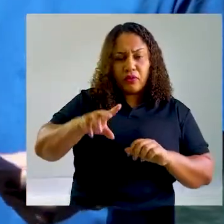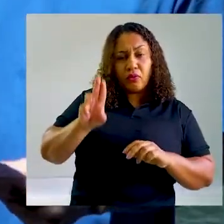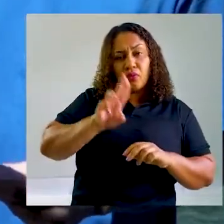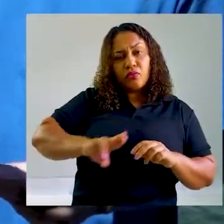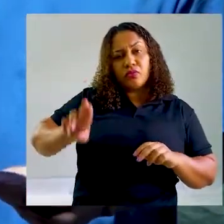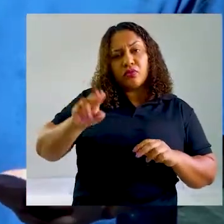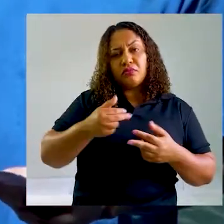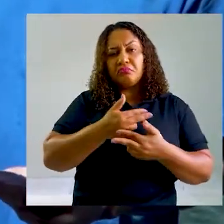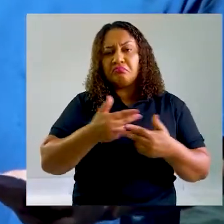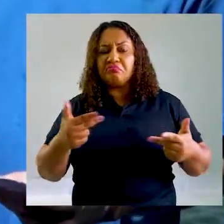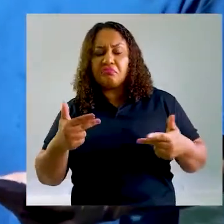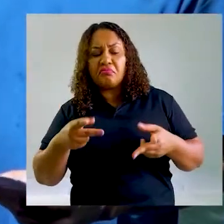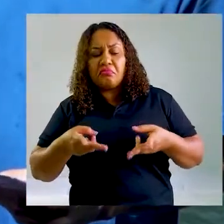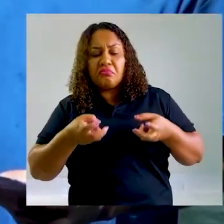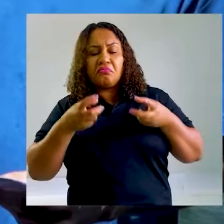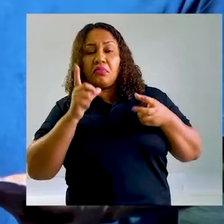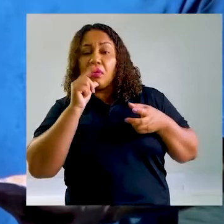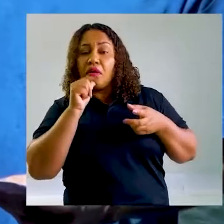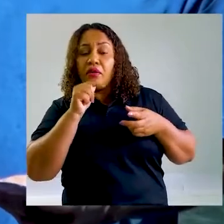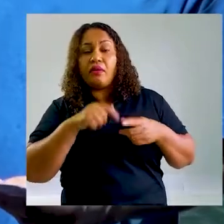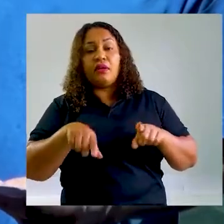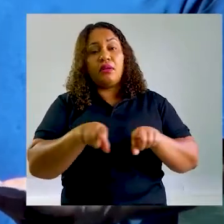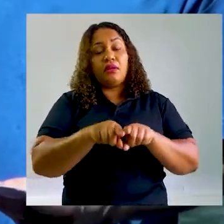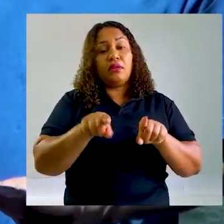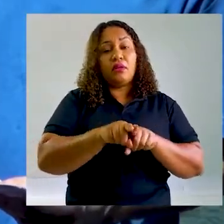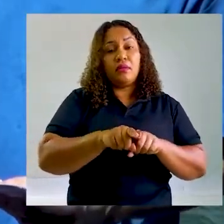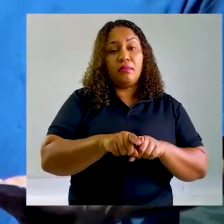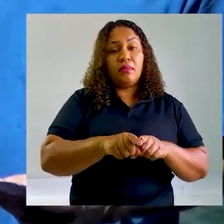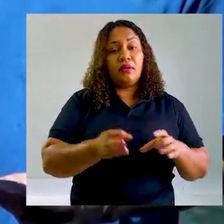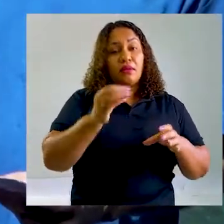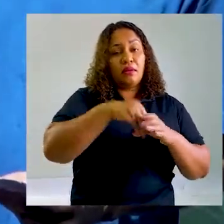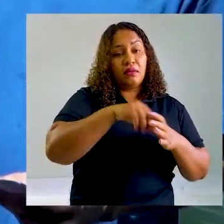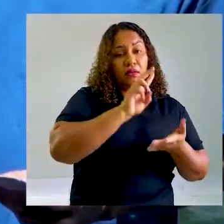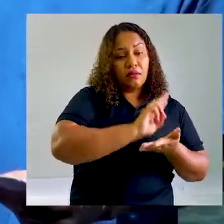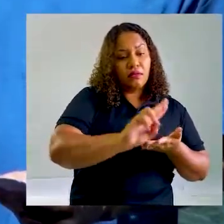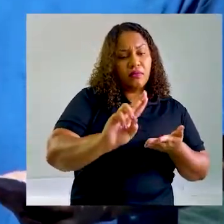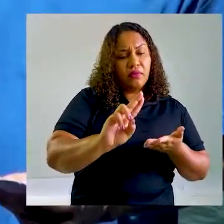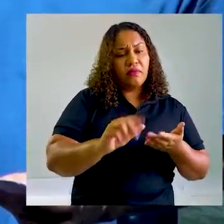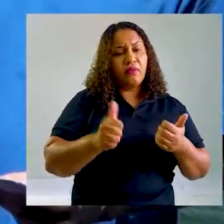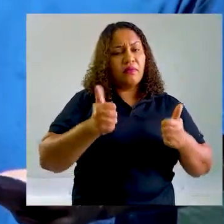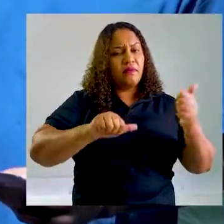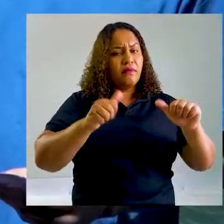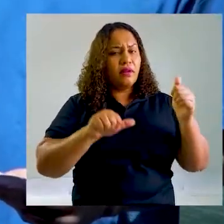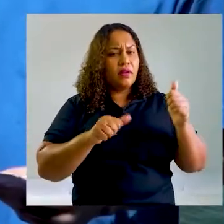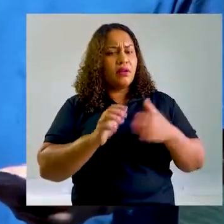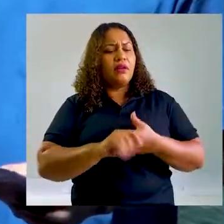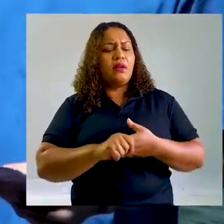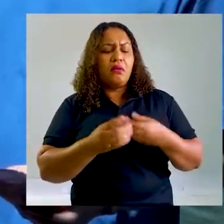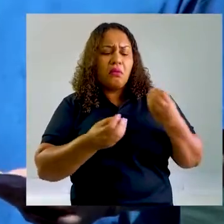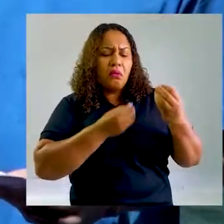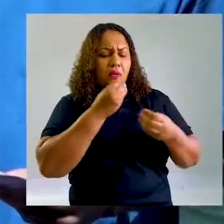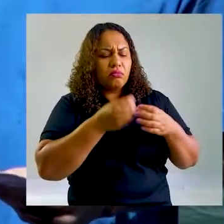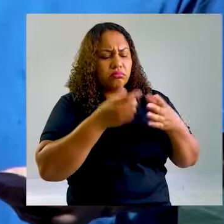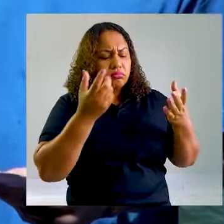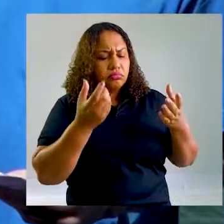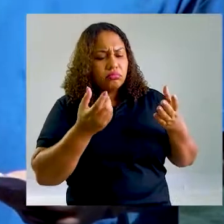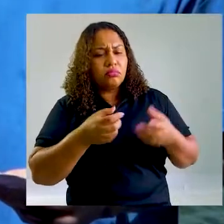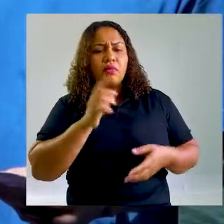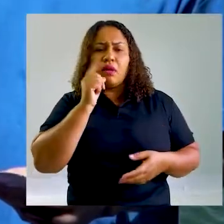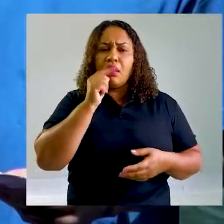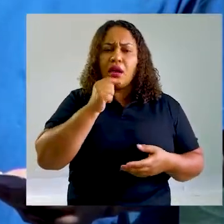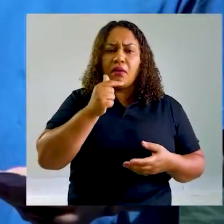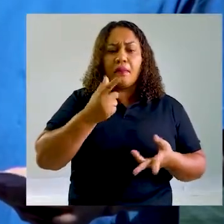campo, tá? E no laboratório a gente faz, complementa com algumas outras análises físico-químicas, são reações químicas que